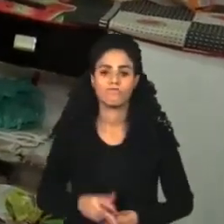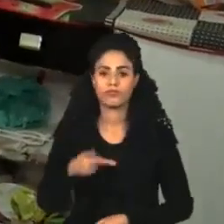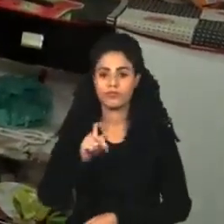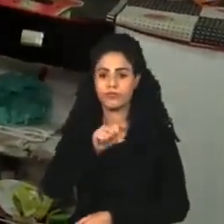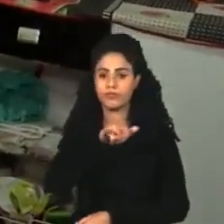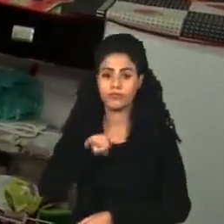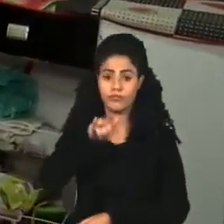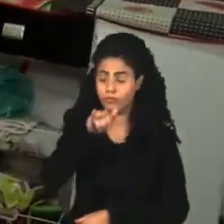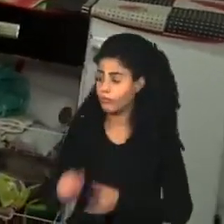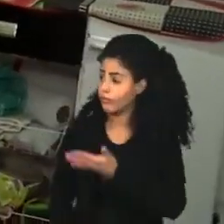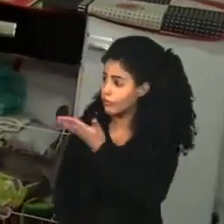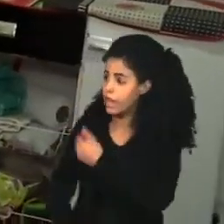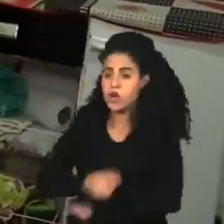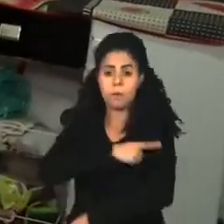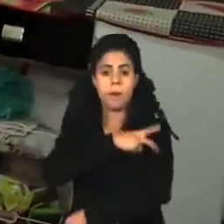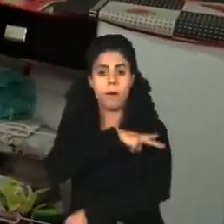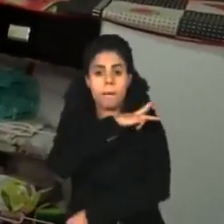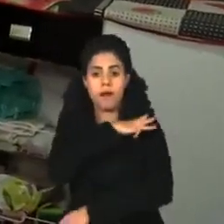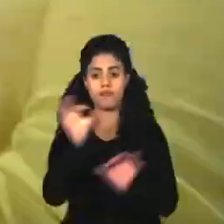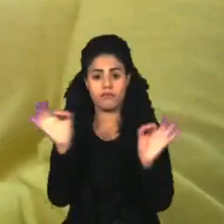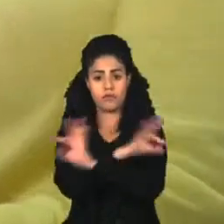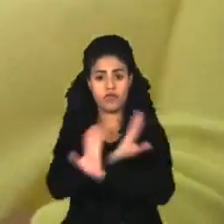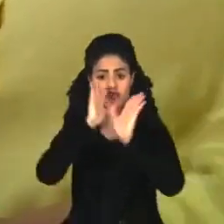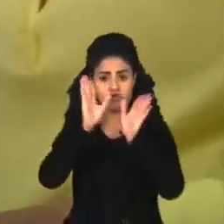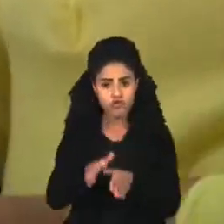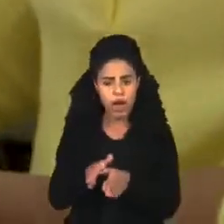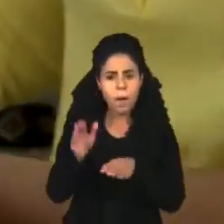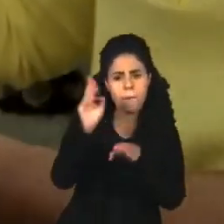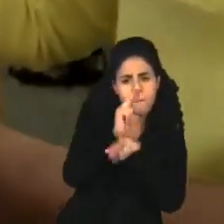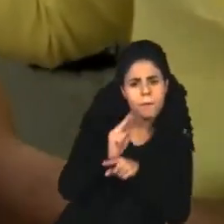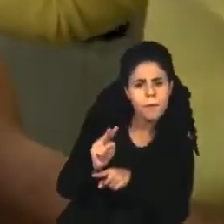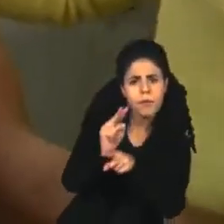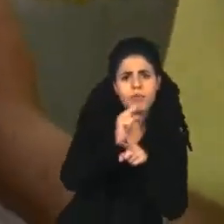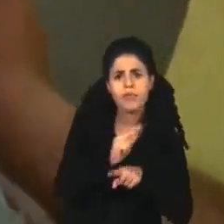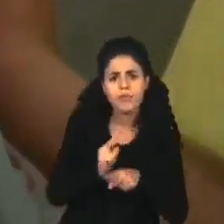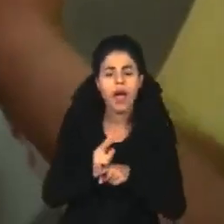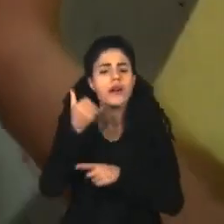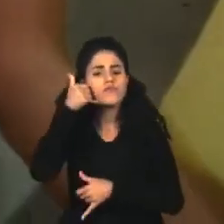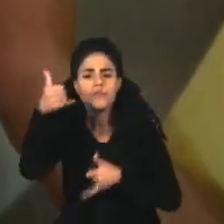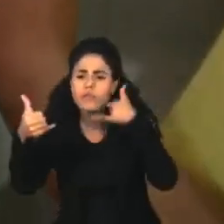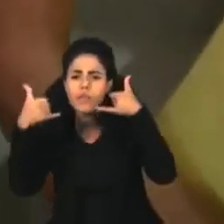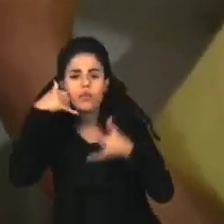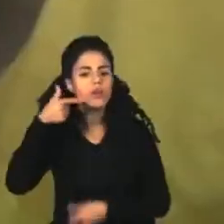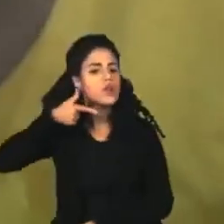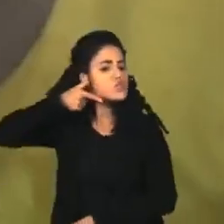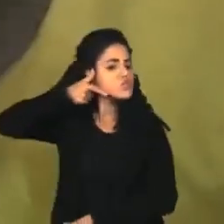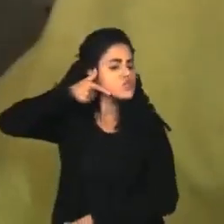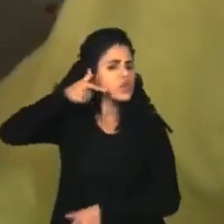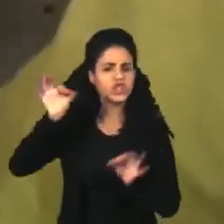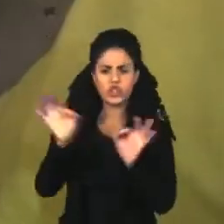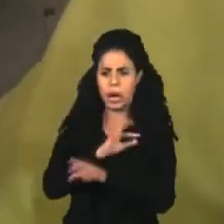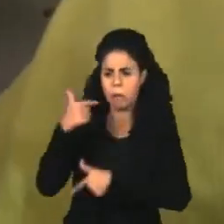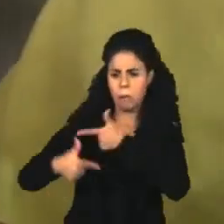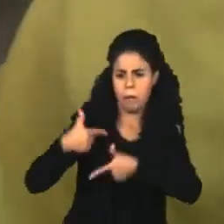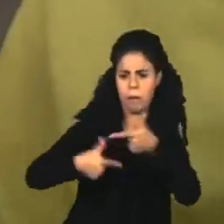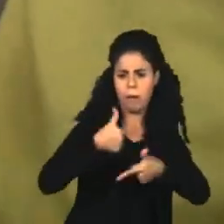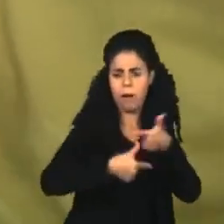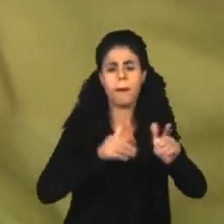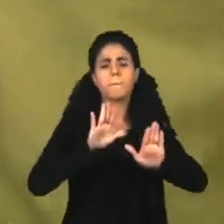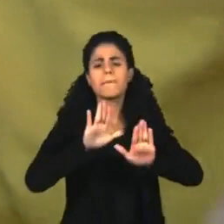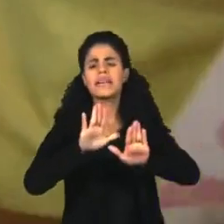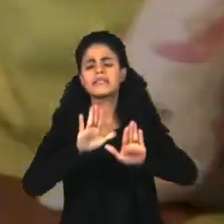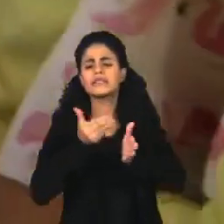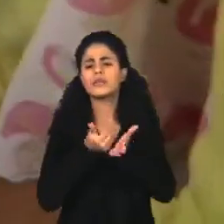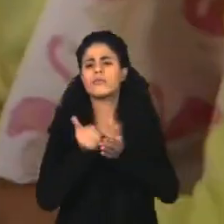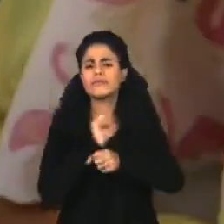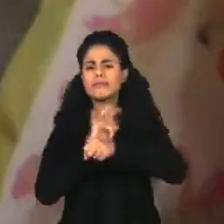médio completo, já foi agente comunitária, auxiliar de laboratório, atendente de telemarketing. Mas desde o começo da pandemia